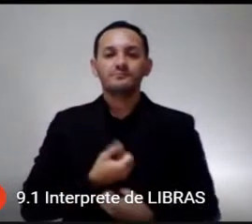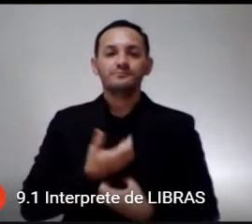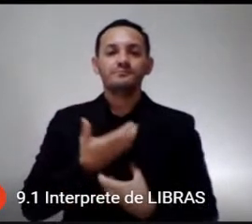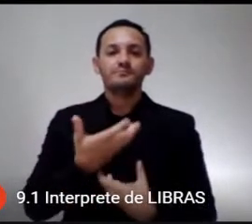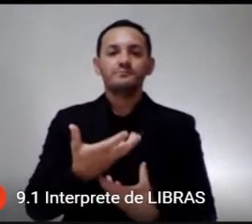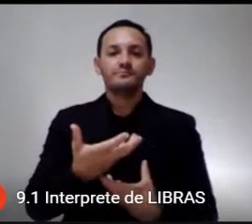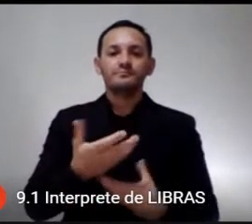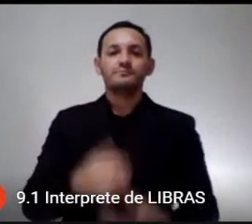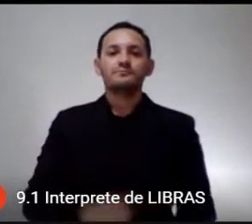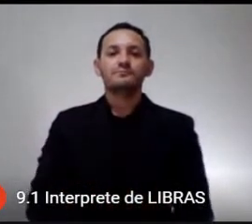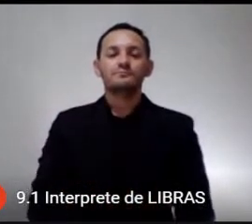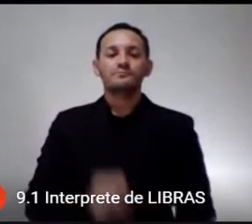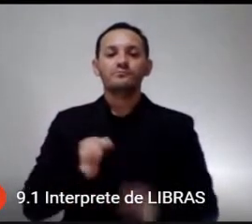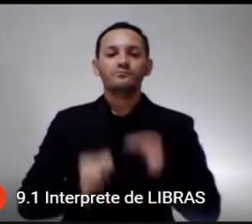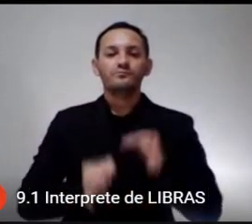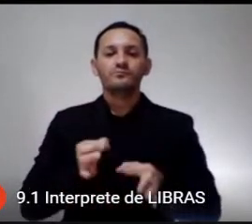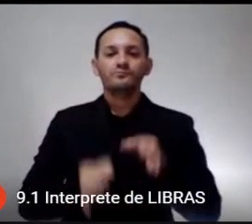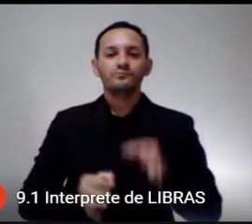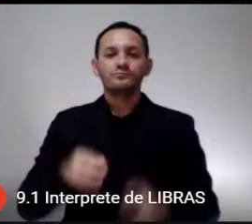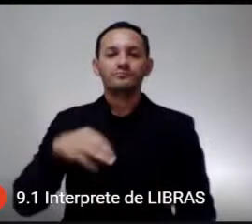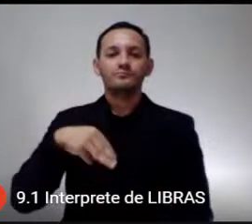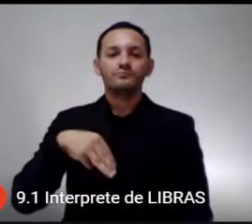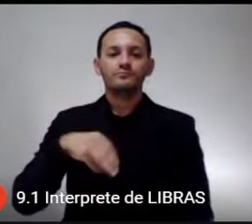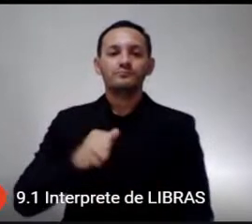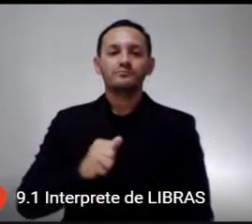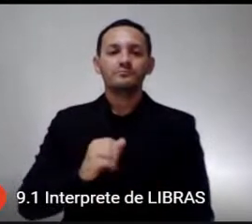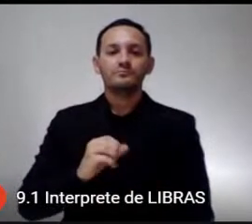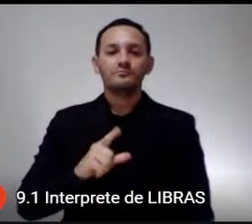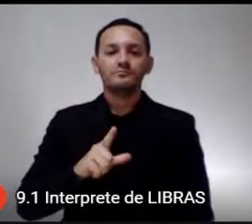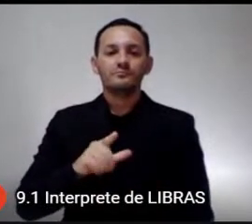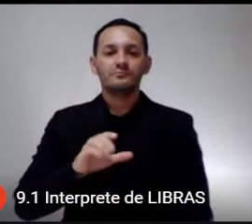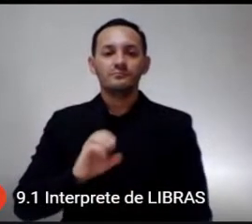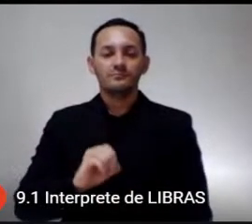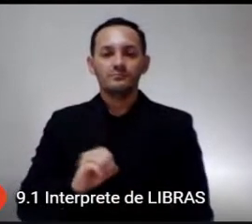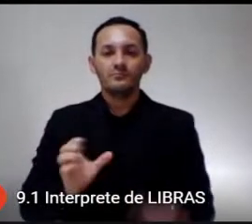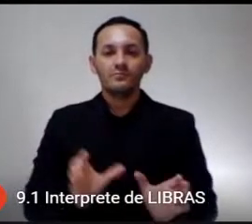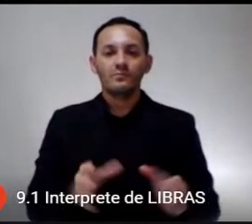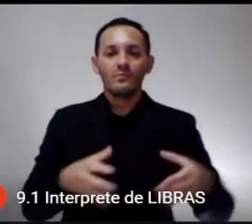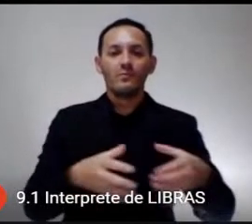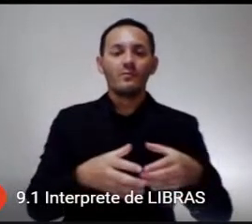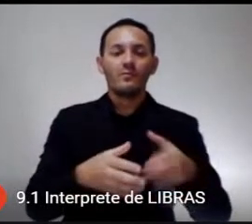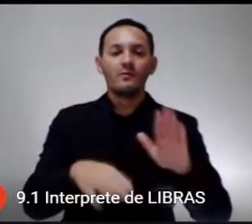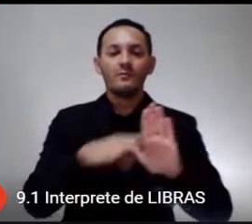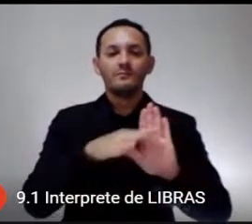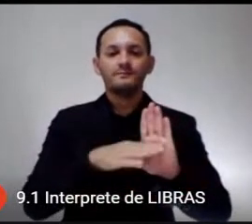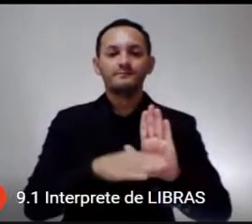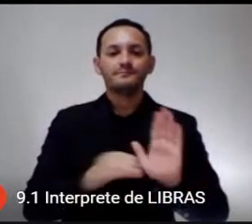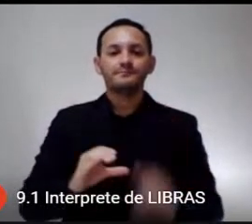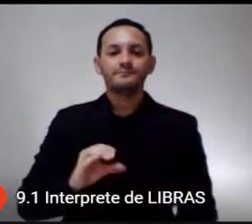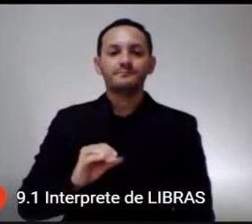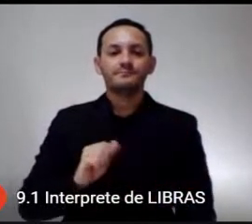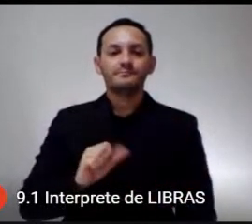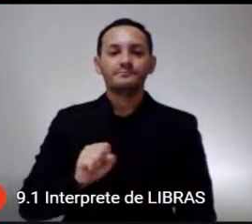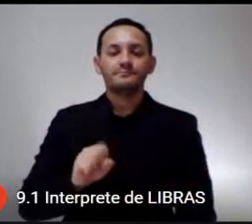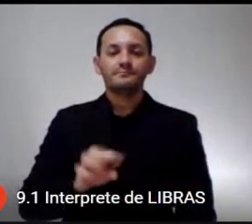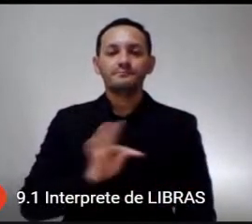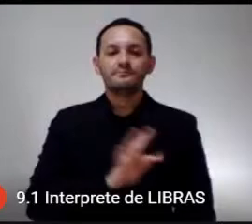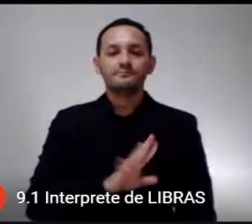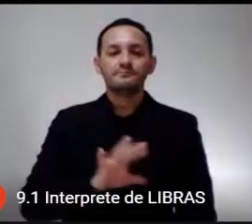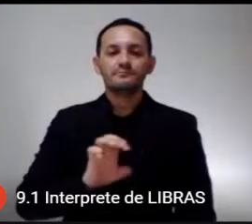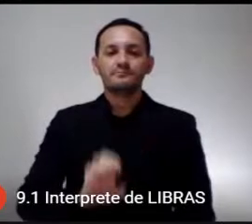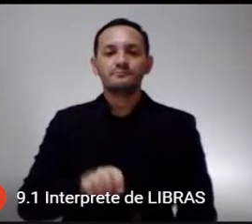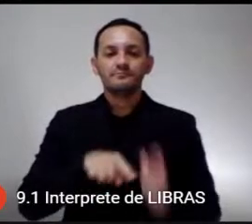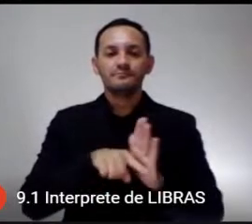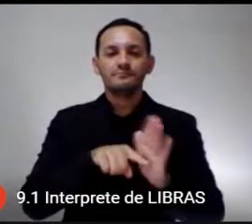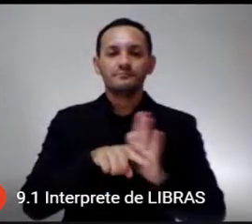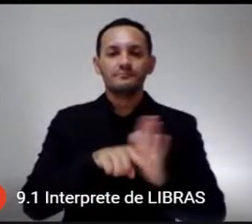Senhor presidente, esse caso aqui faz parte daquele conjunto de casos que o TRE tem examinado com